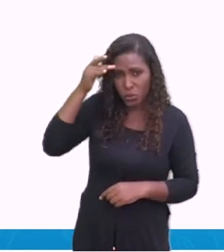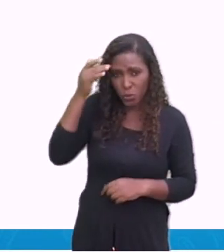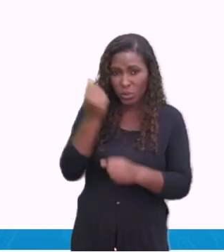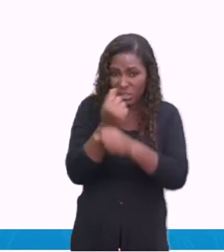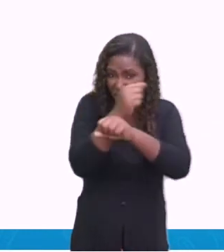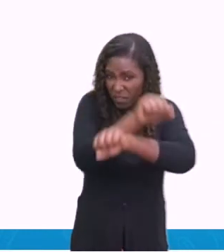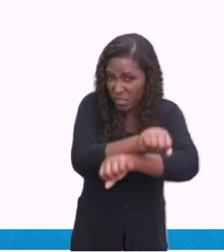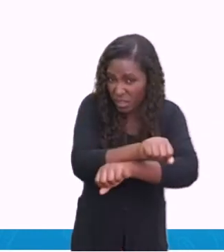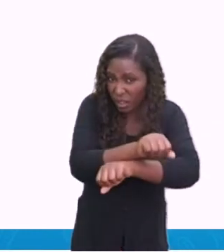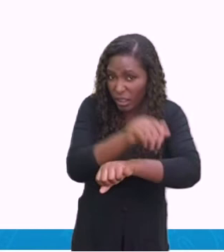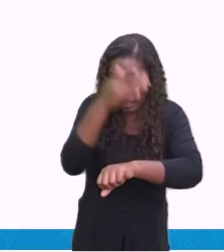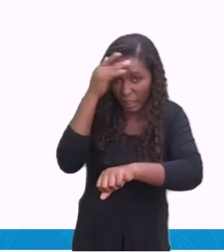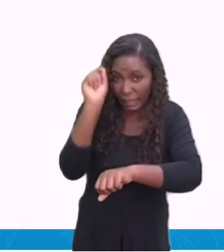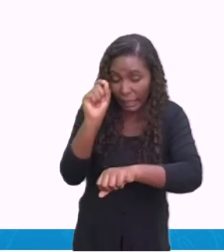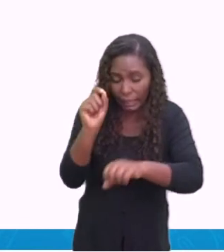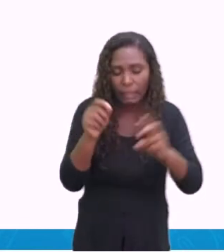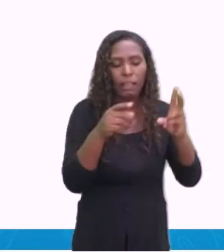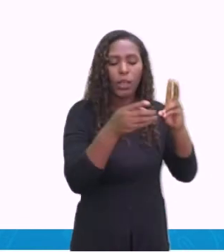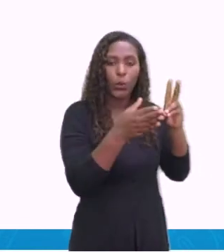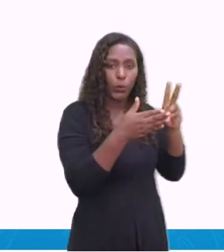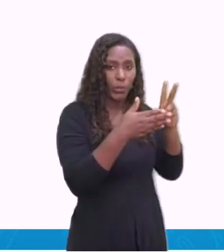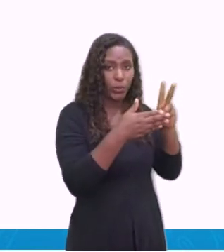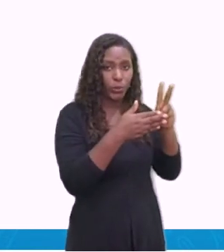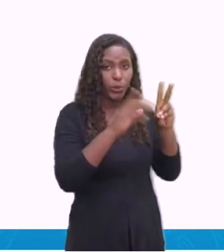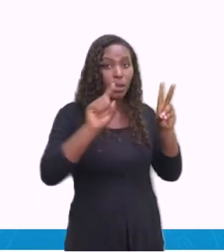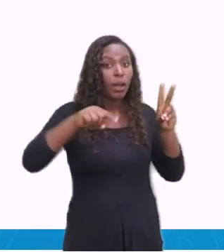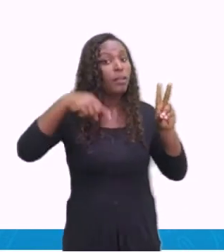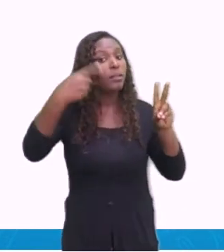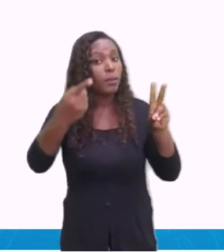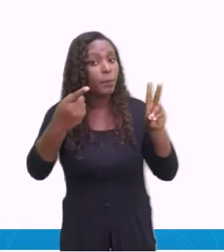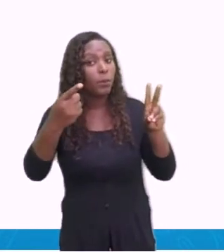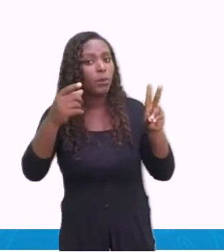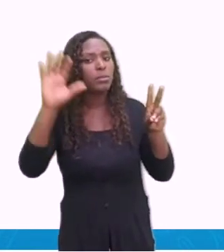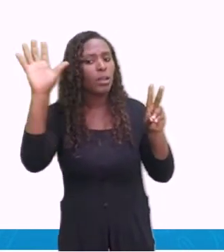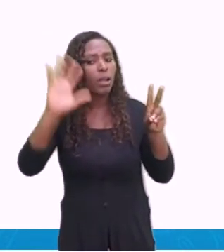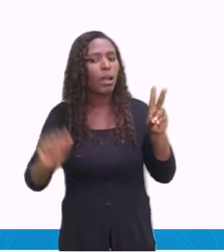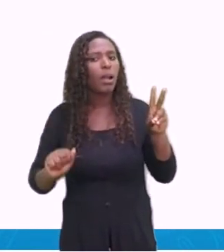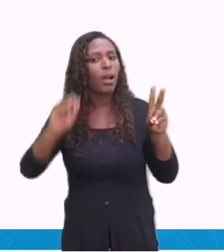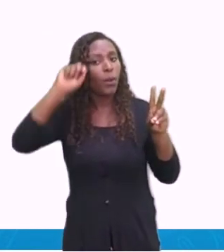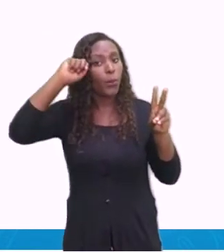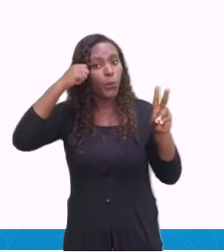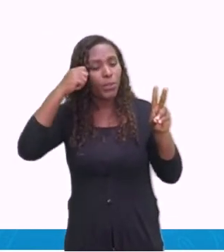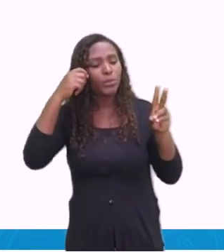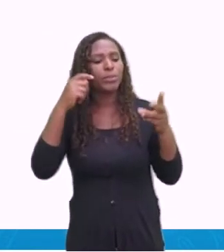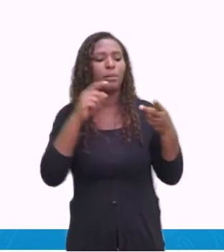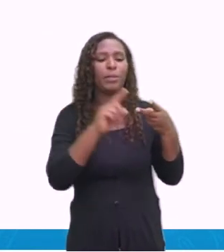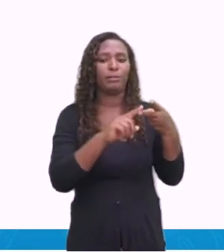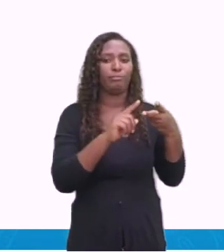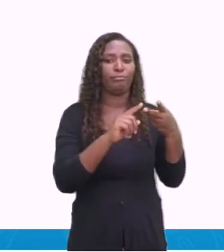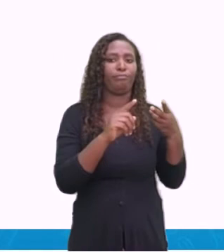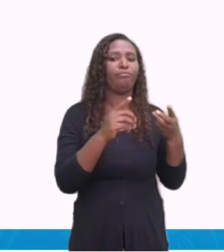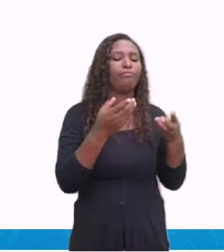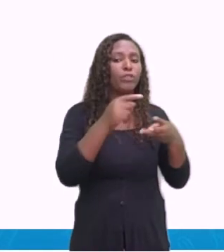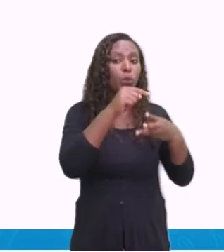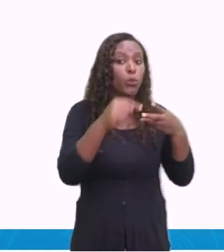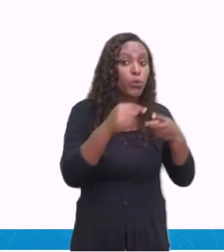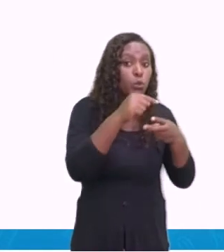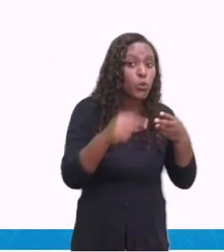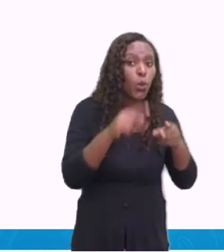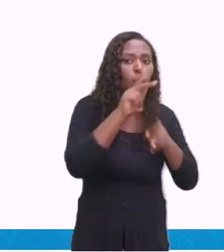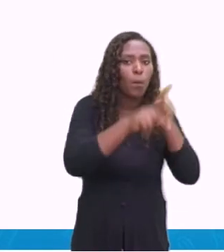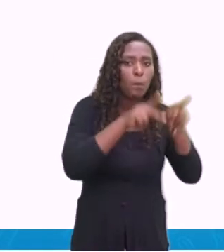obra escrava africana. E o tráfico negreiro, neste período, se tornou um atrativo